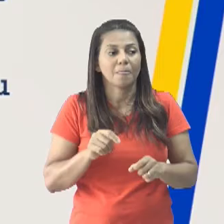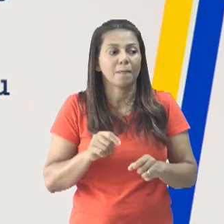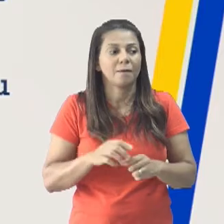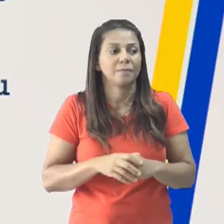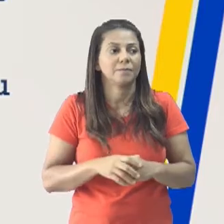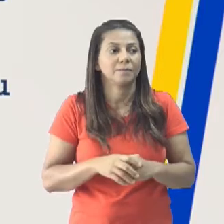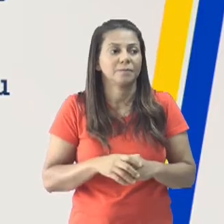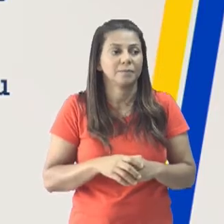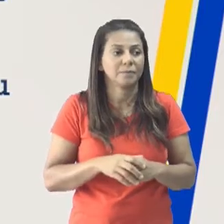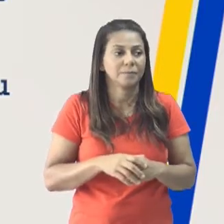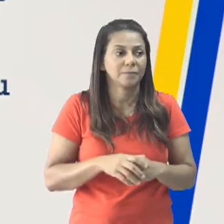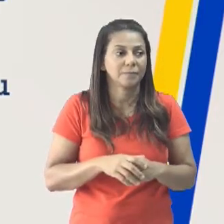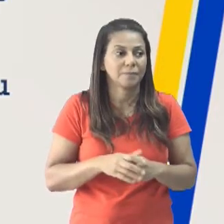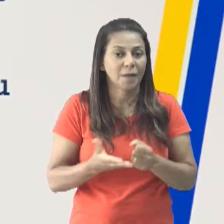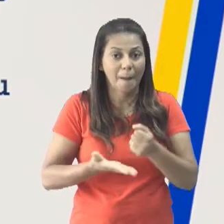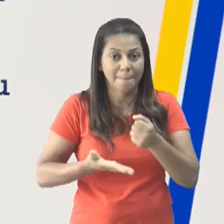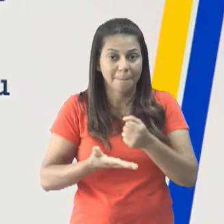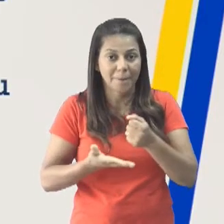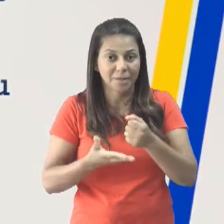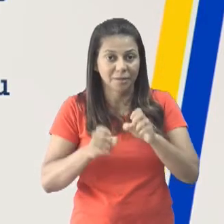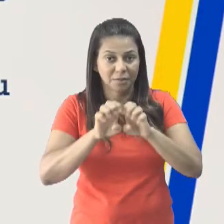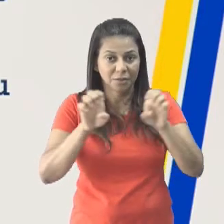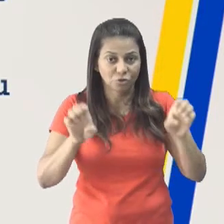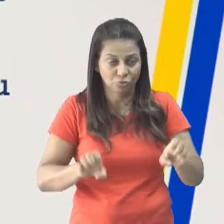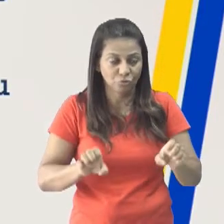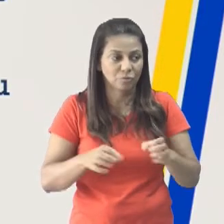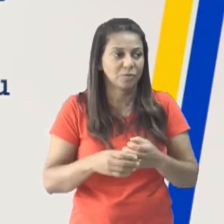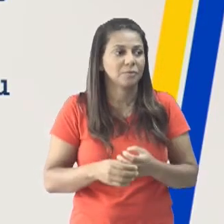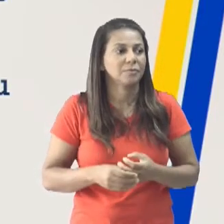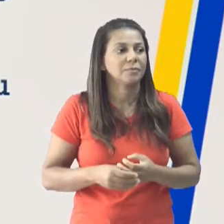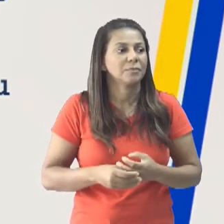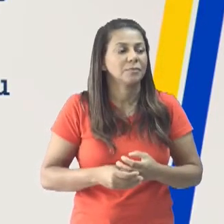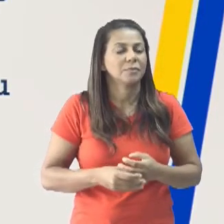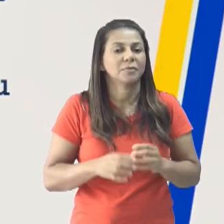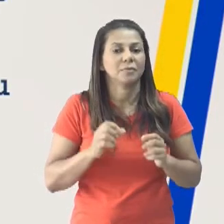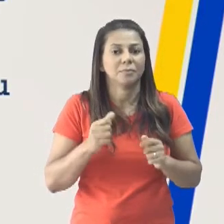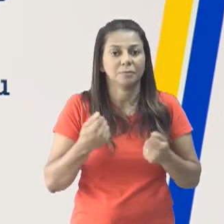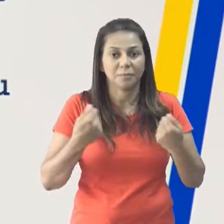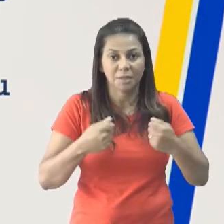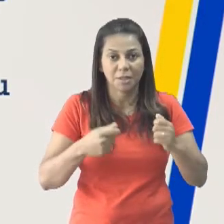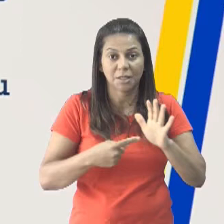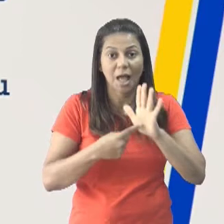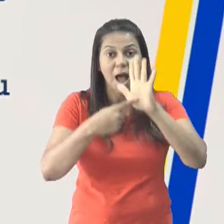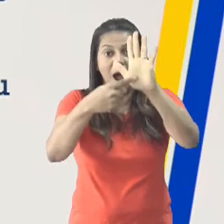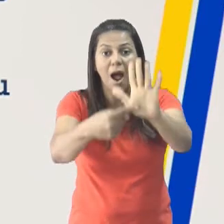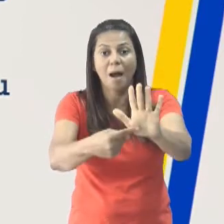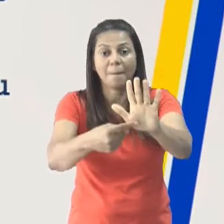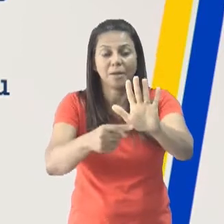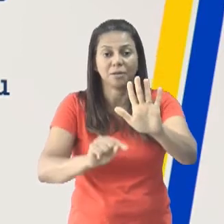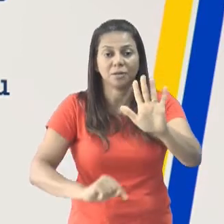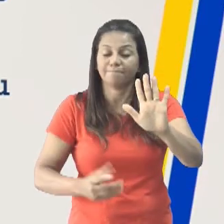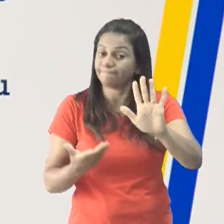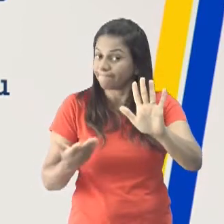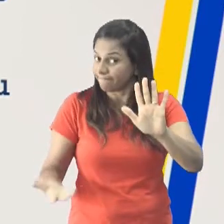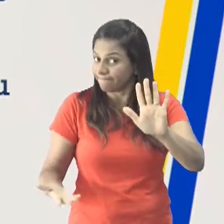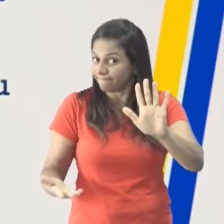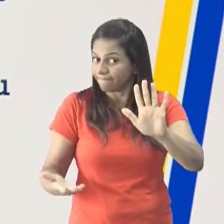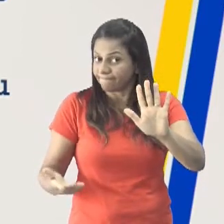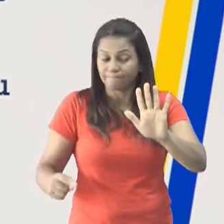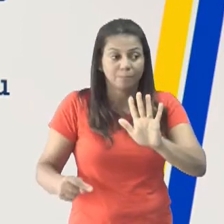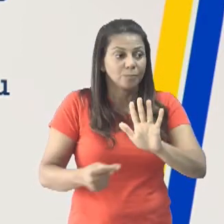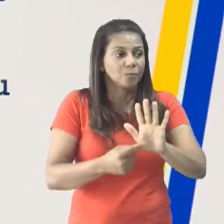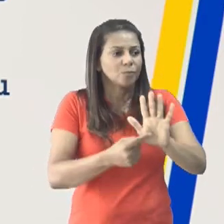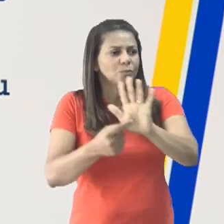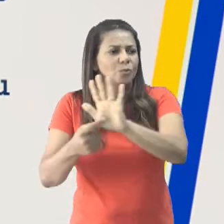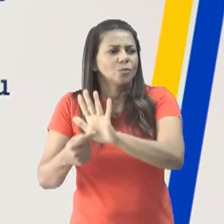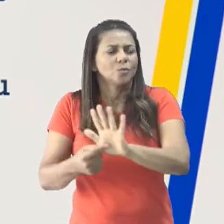interna básica. Qual é essa estrutura? Tem que ter uma apresentação, faz-se a exposição